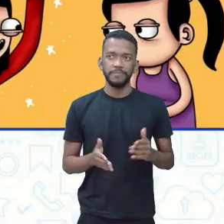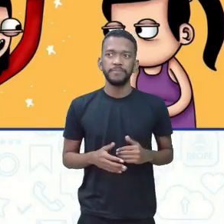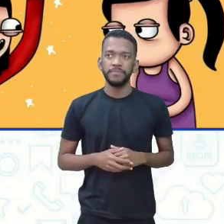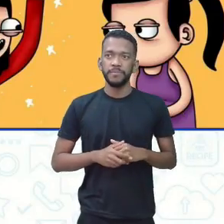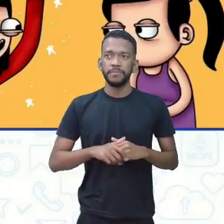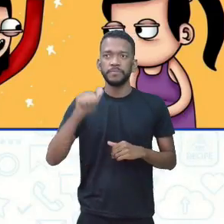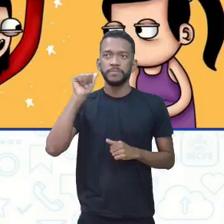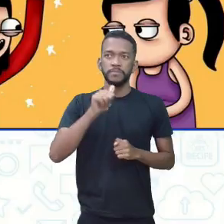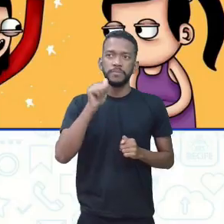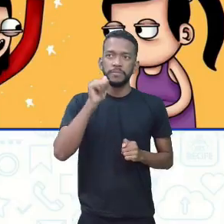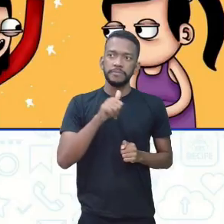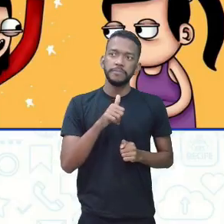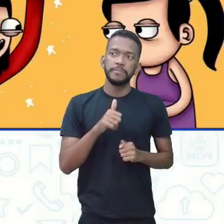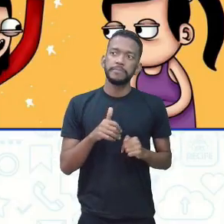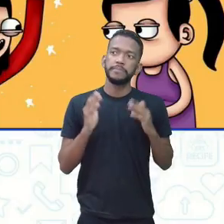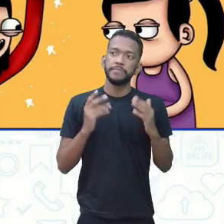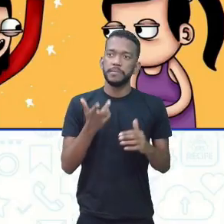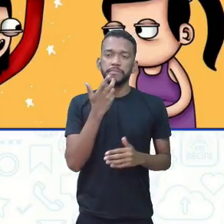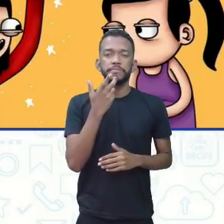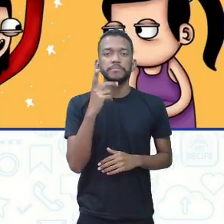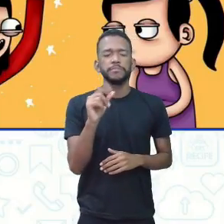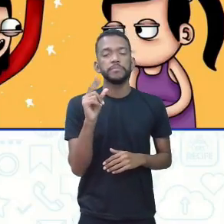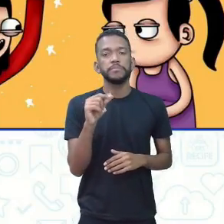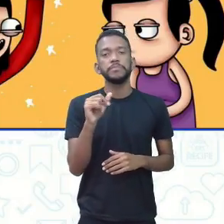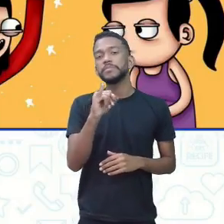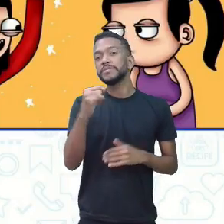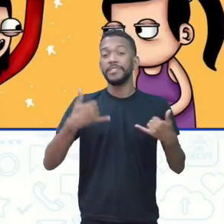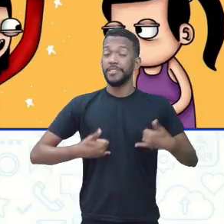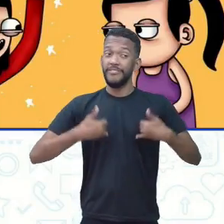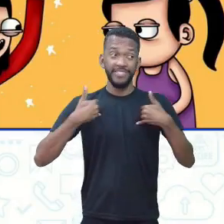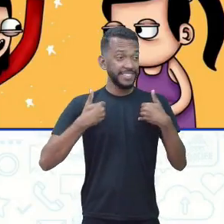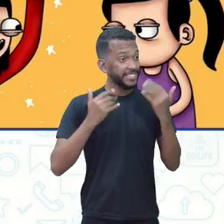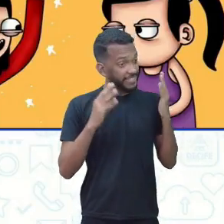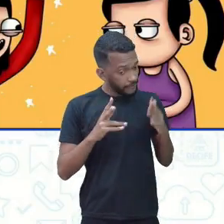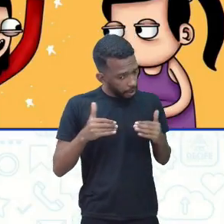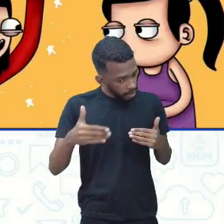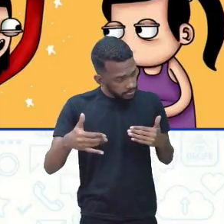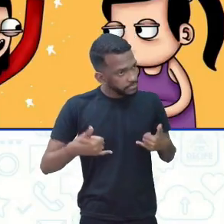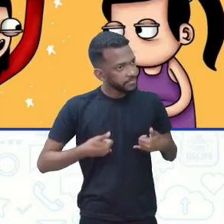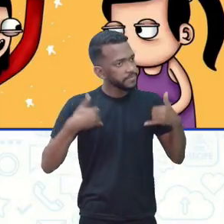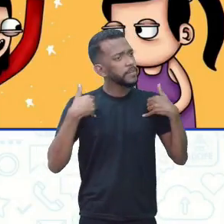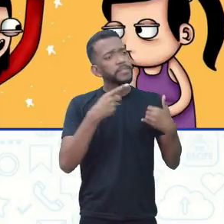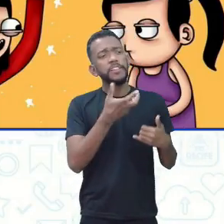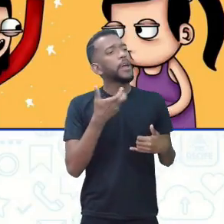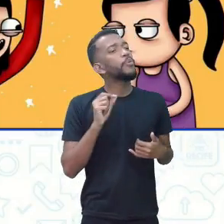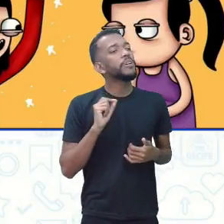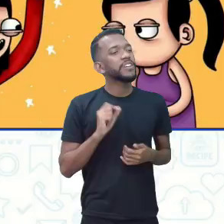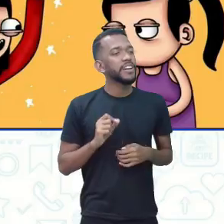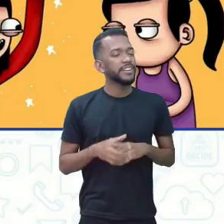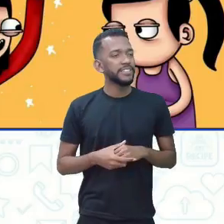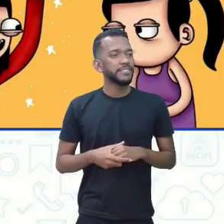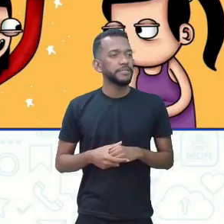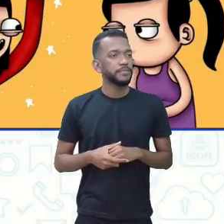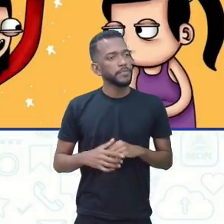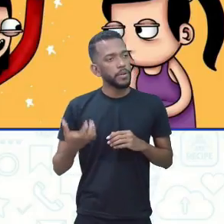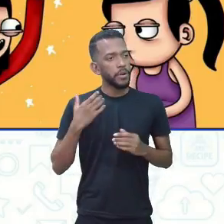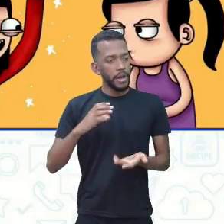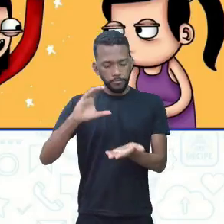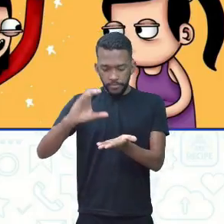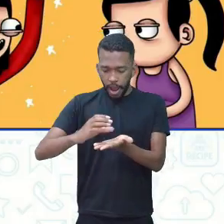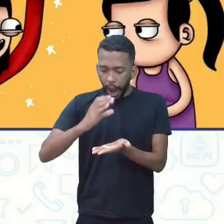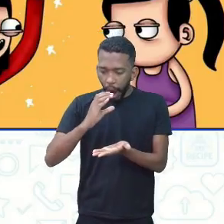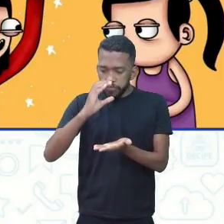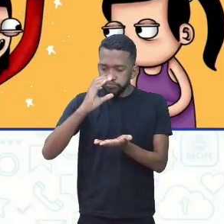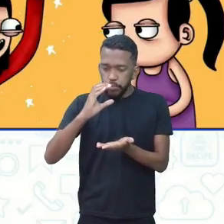uma menina que diz assim, que comenta com a outra: o seu aniversário está chegando, não é? Então, o que é que você quer? Então, a outra menina responde: eu quero um